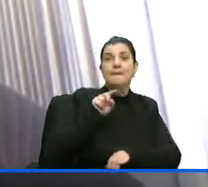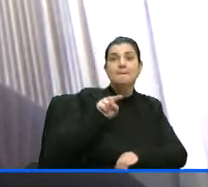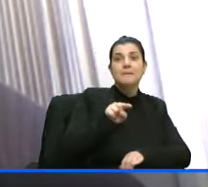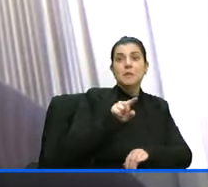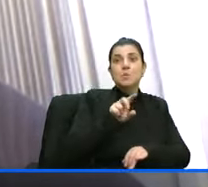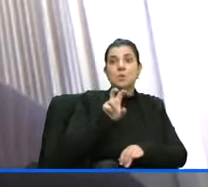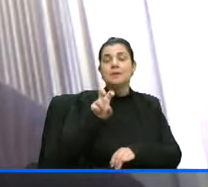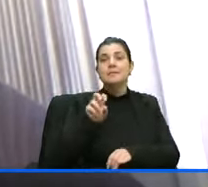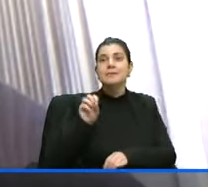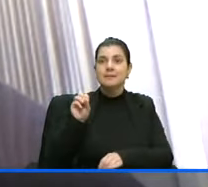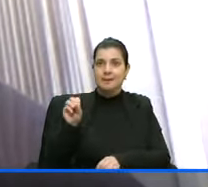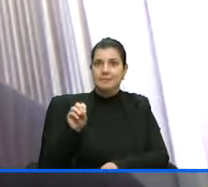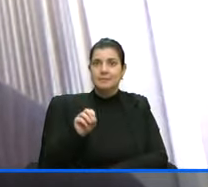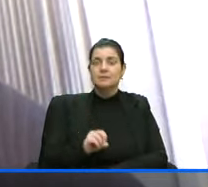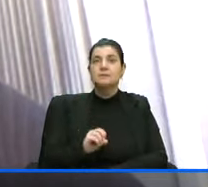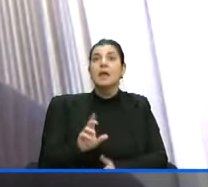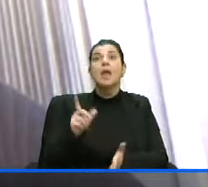as idades